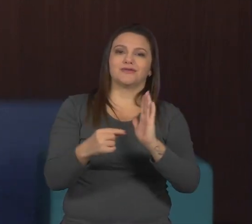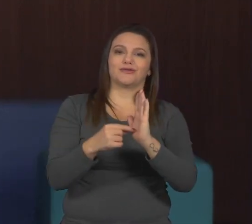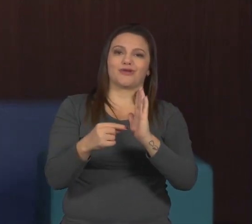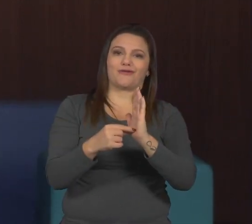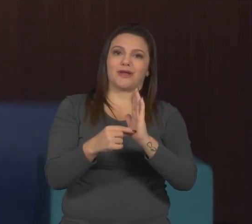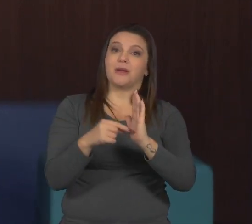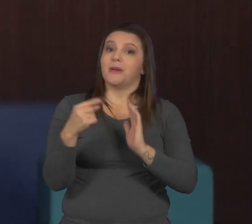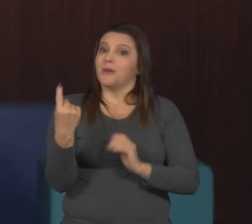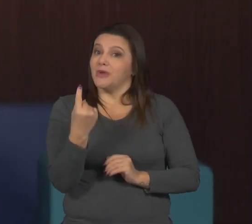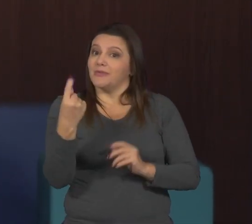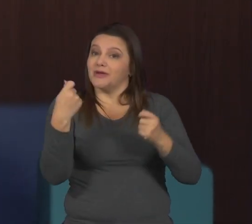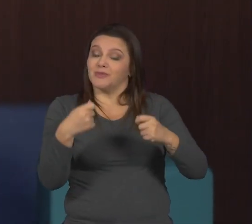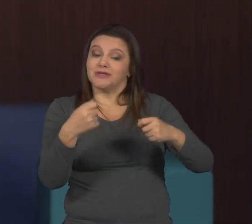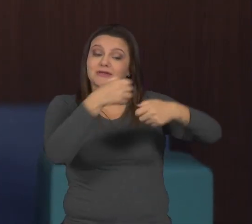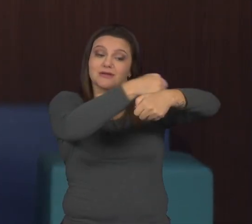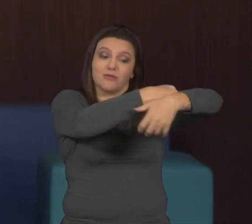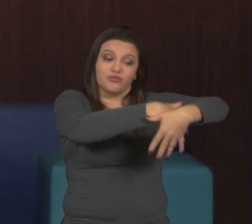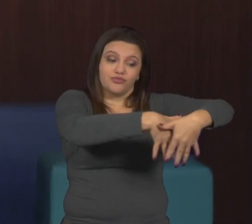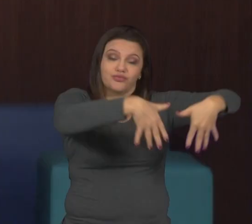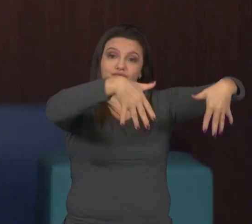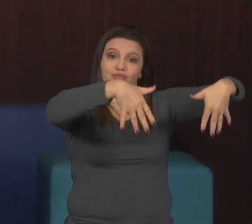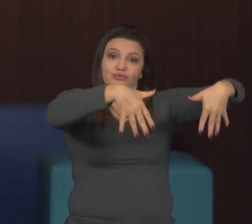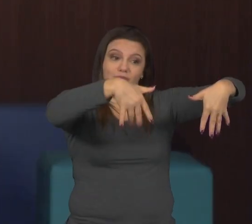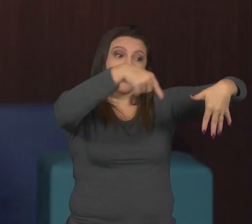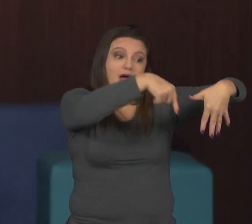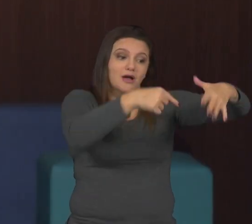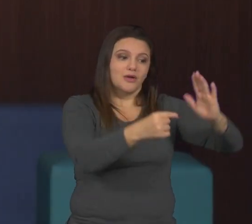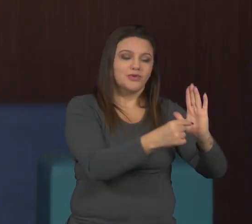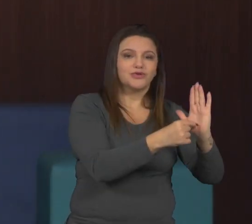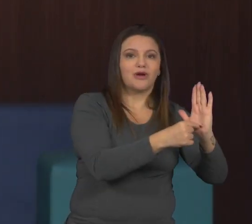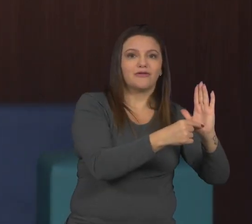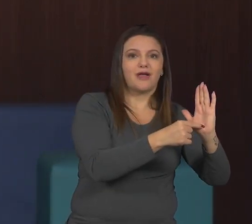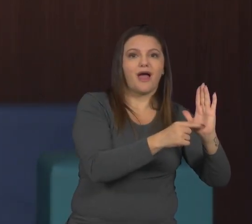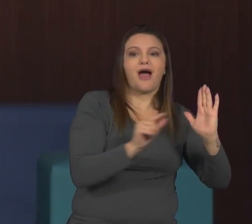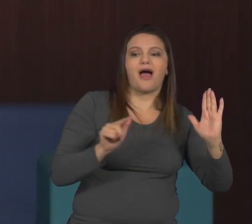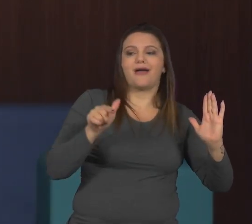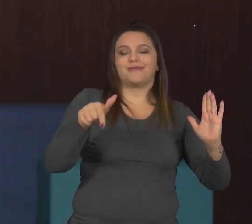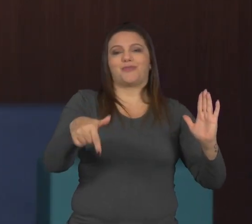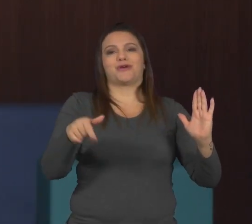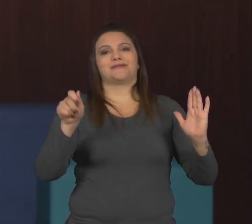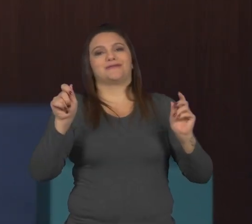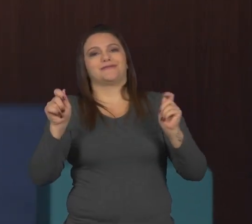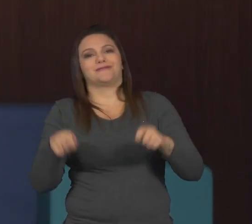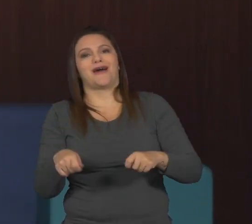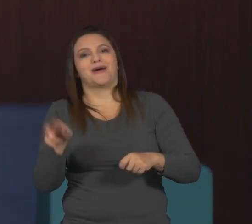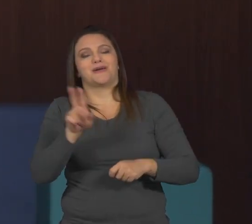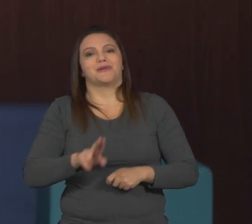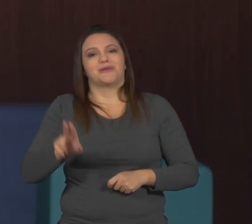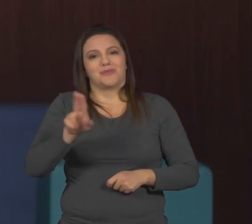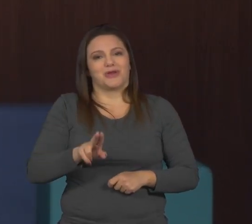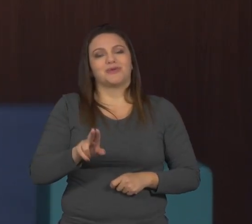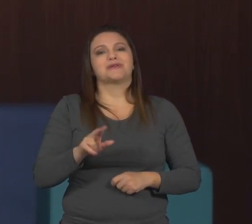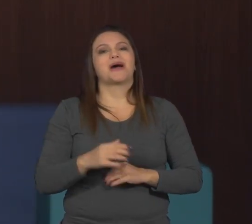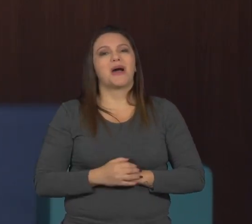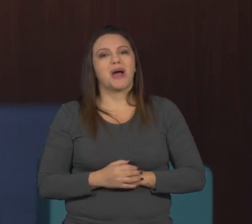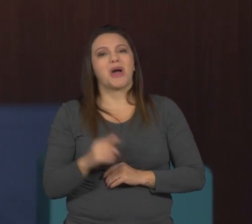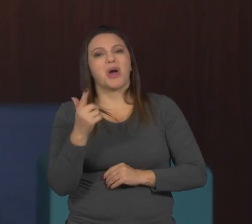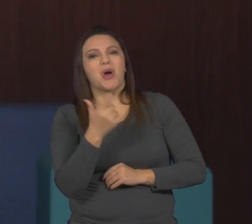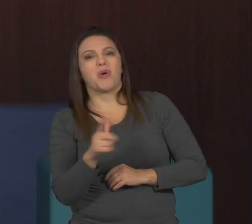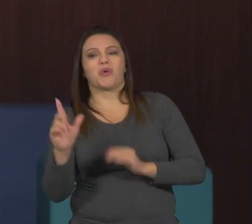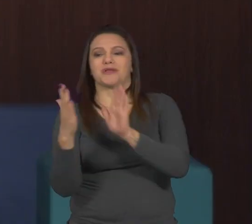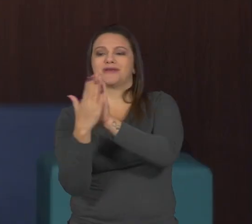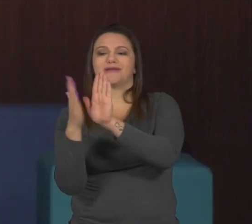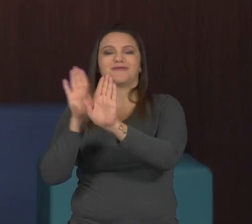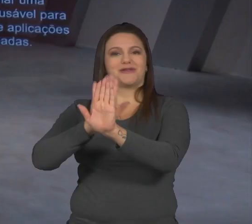a arquitetura de software, conceitualmente falando, para depois falar, eu posso então agora usar aquele framework